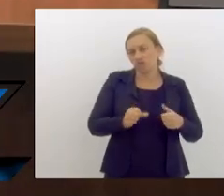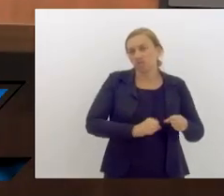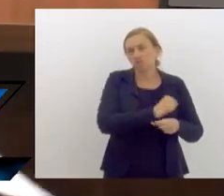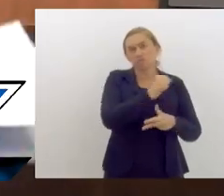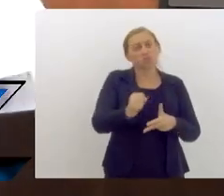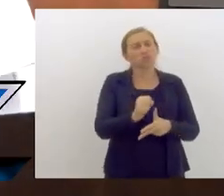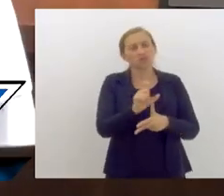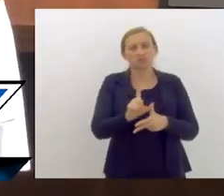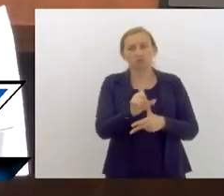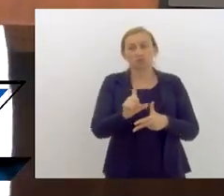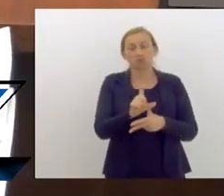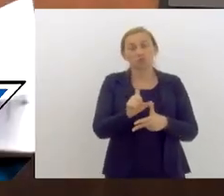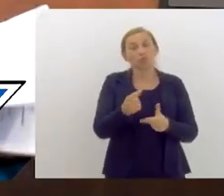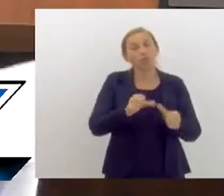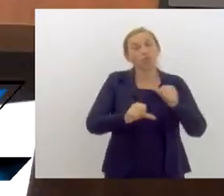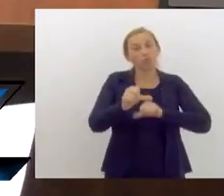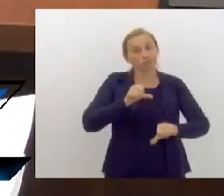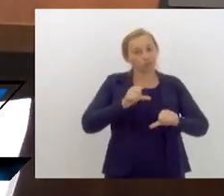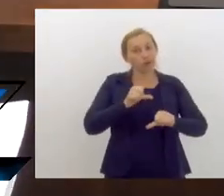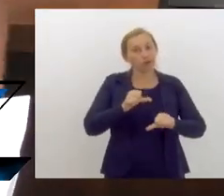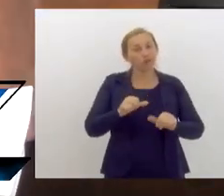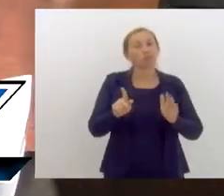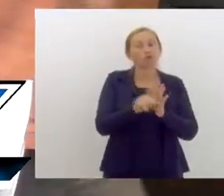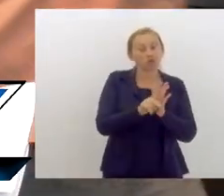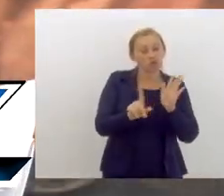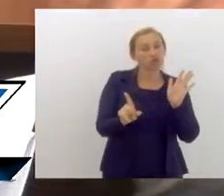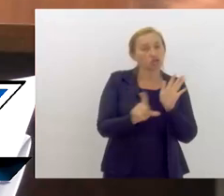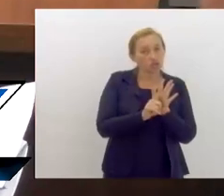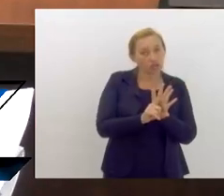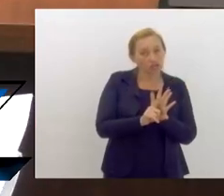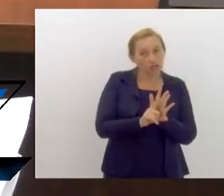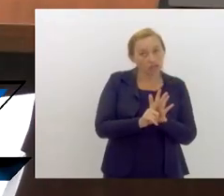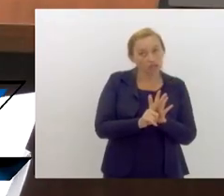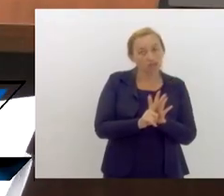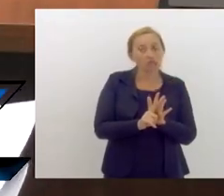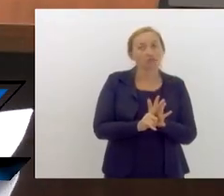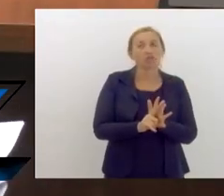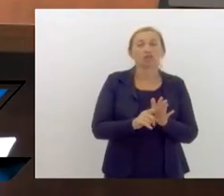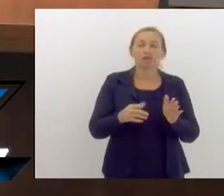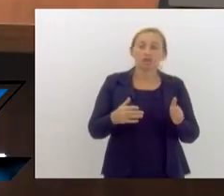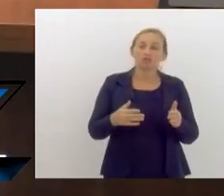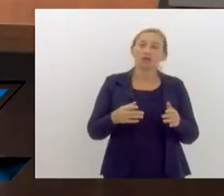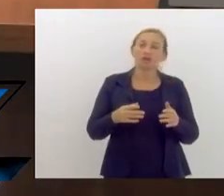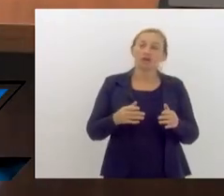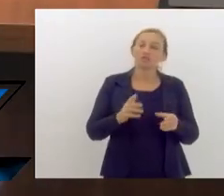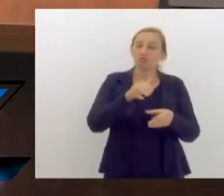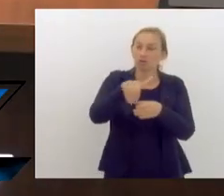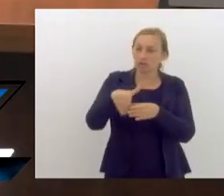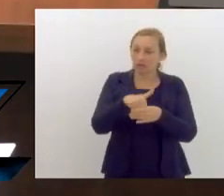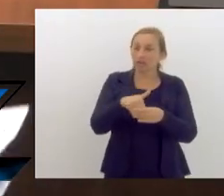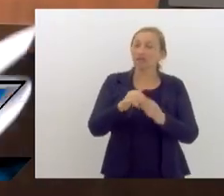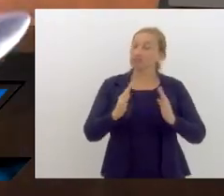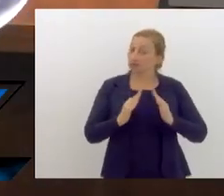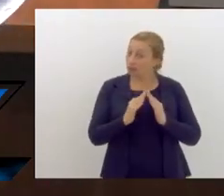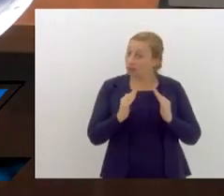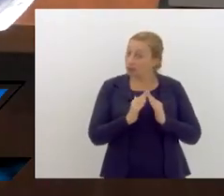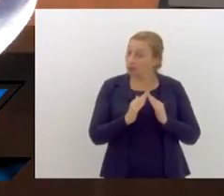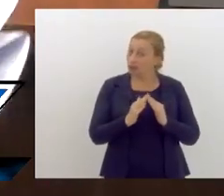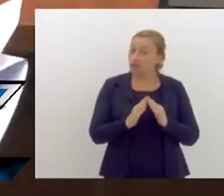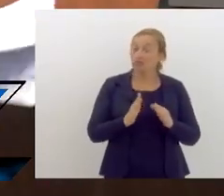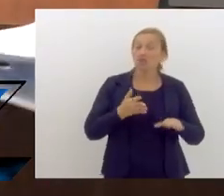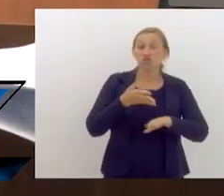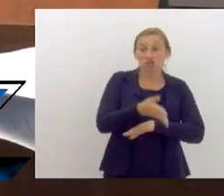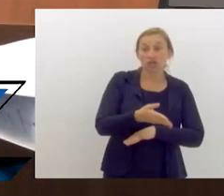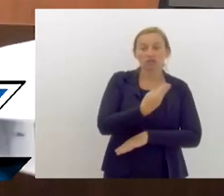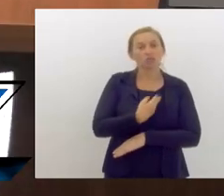Executivo ao contrário do projeto de lei né que vai tramitar ainda nessa casa vai passar pela sanção do governador